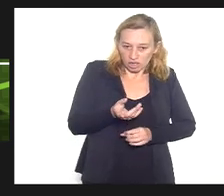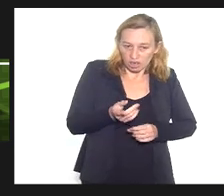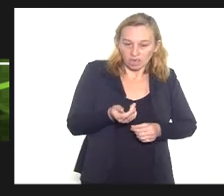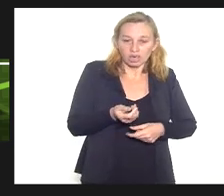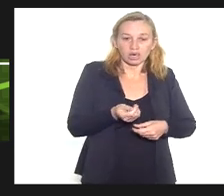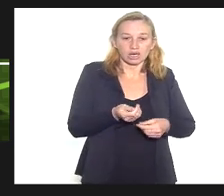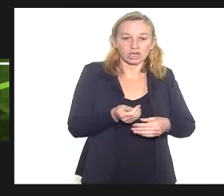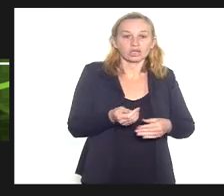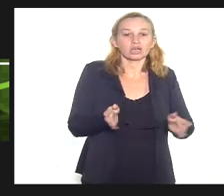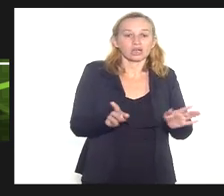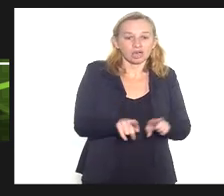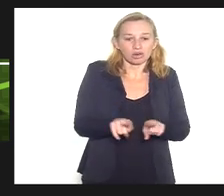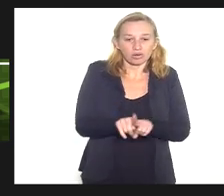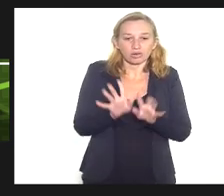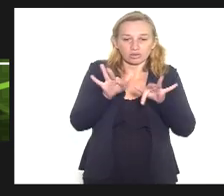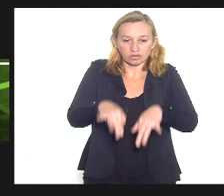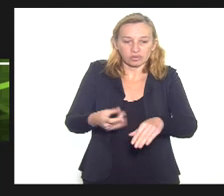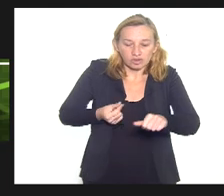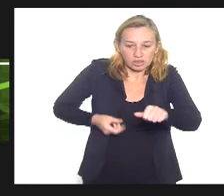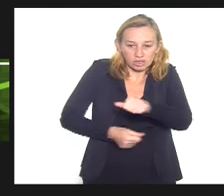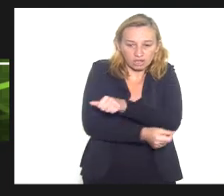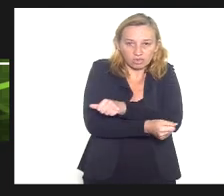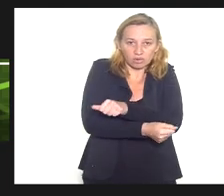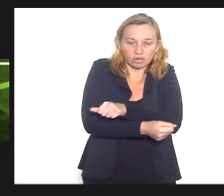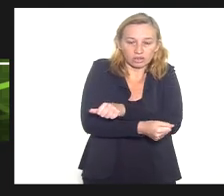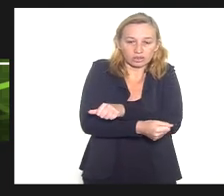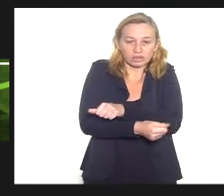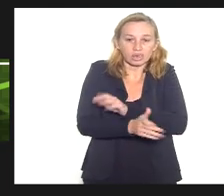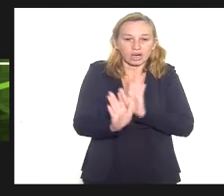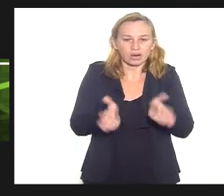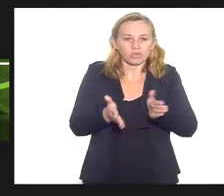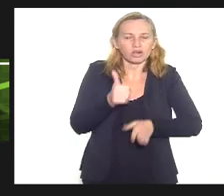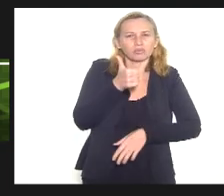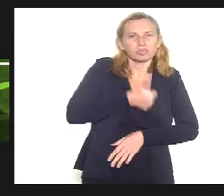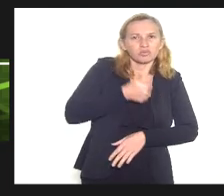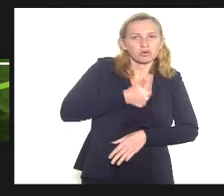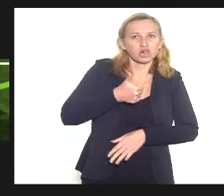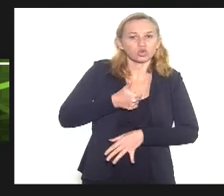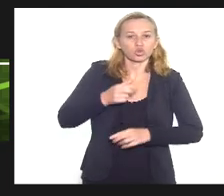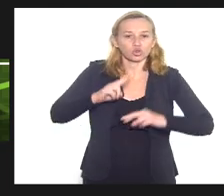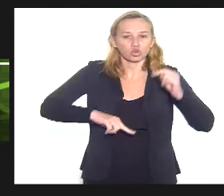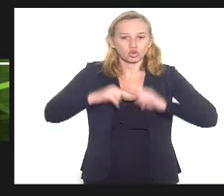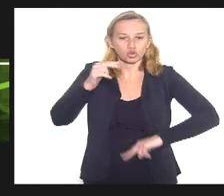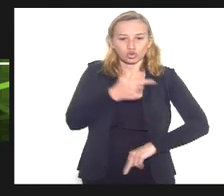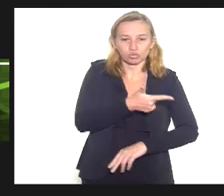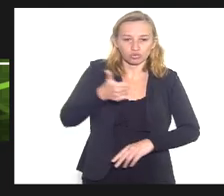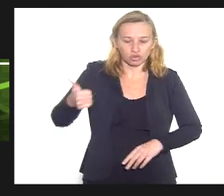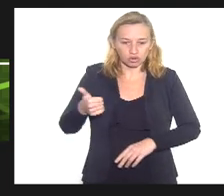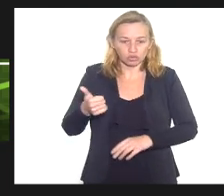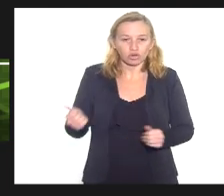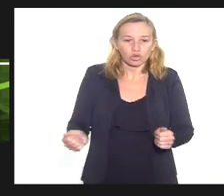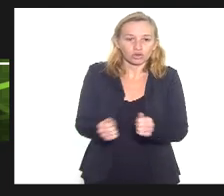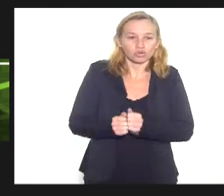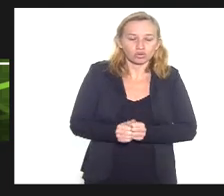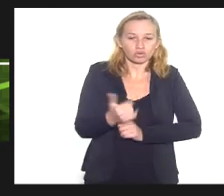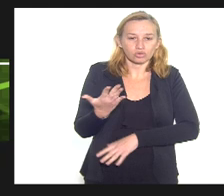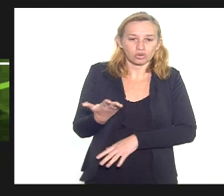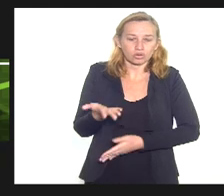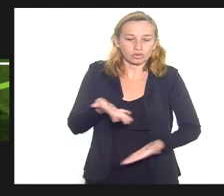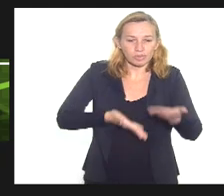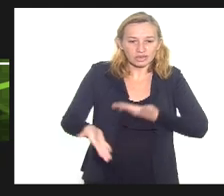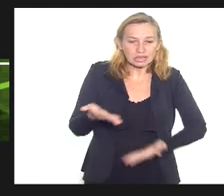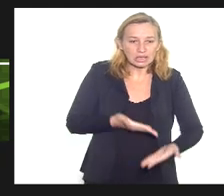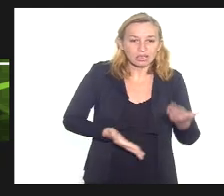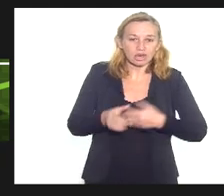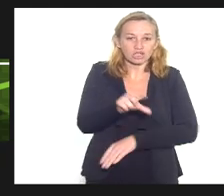uma decisão final de investimento. Agora foi, na verdade, dia 1º de junho de 2021, junto com os nossos parceiros, a decisão